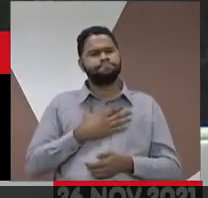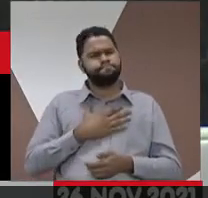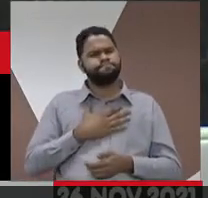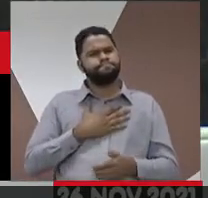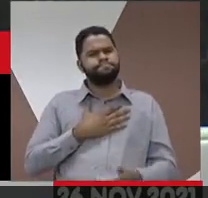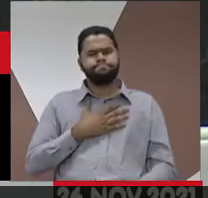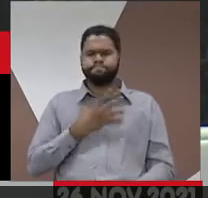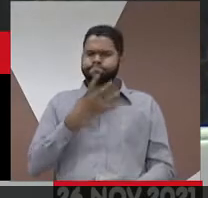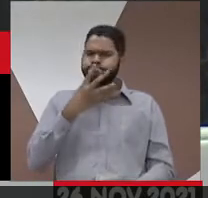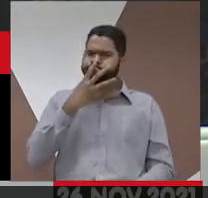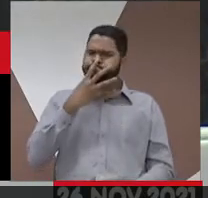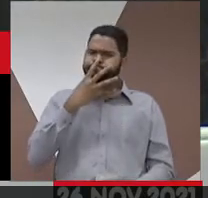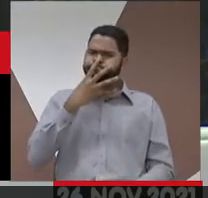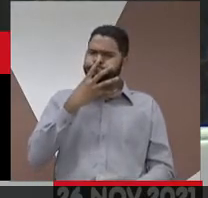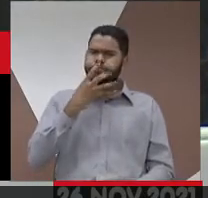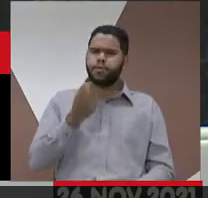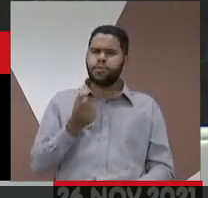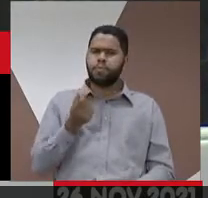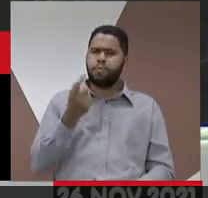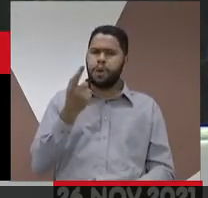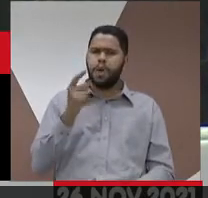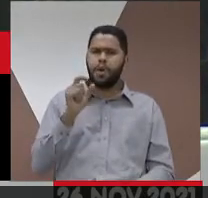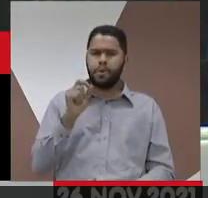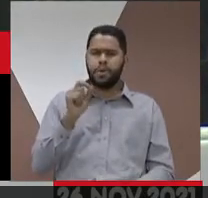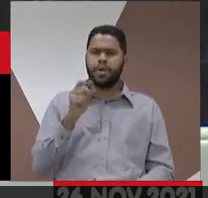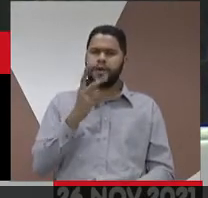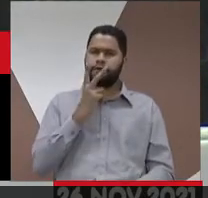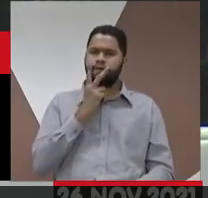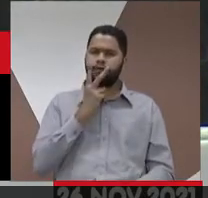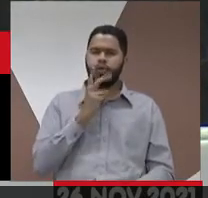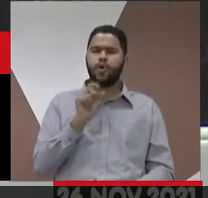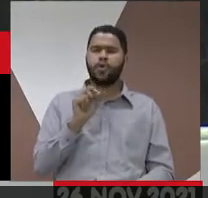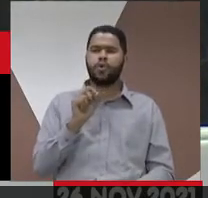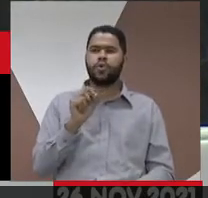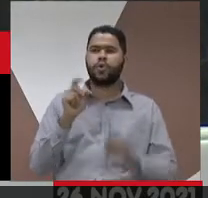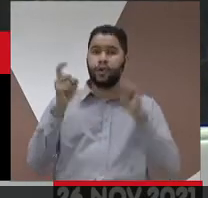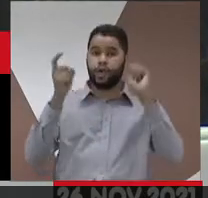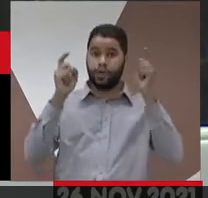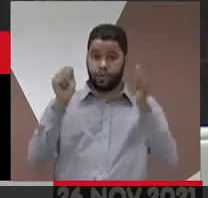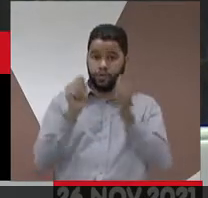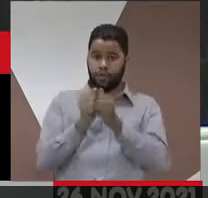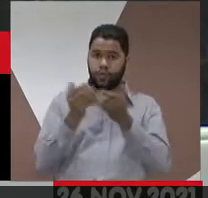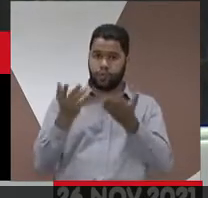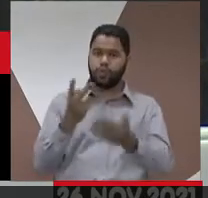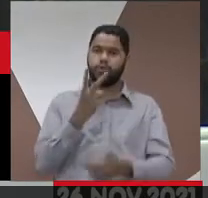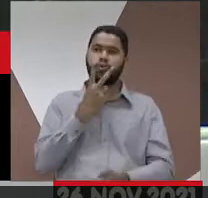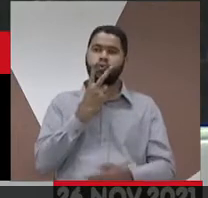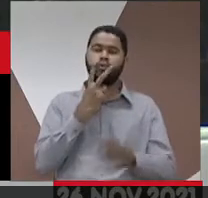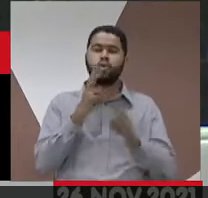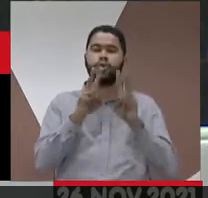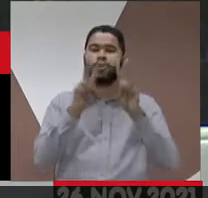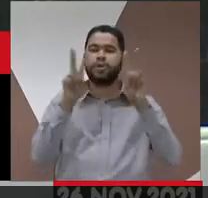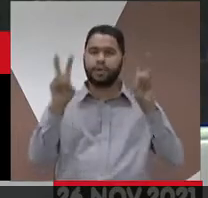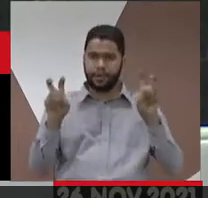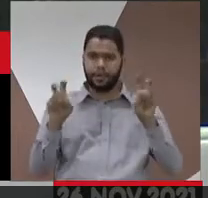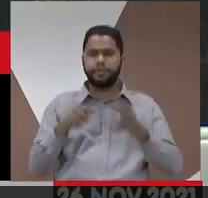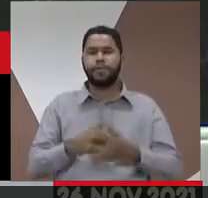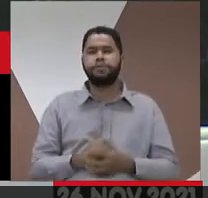impressionado, Vitório, quando tive uma reunião no seu gabinete a respeito desse